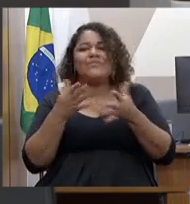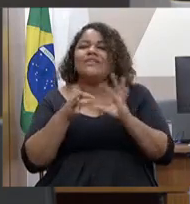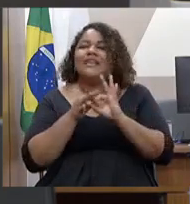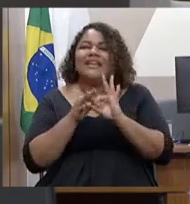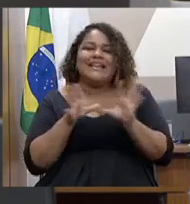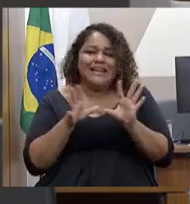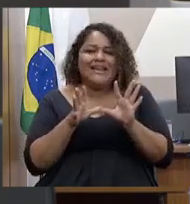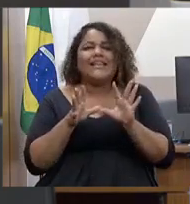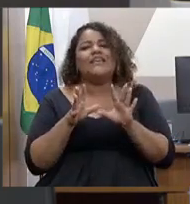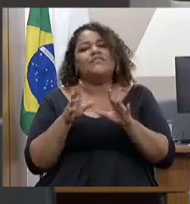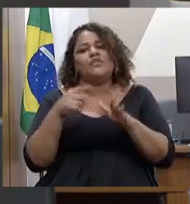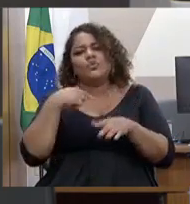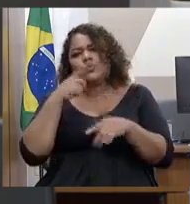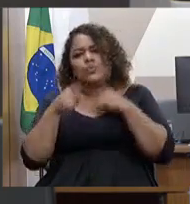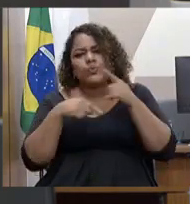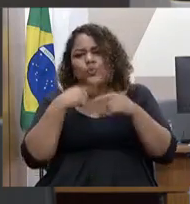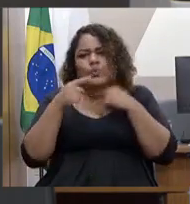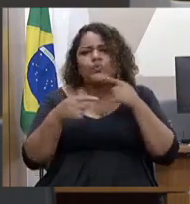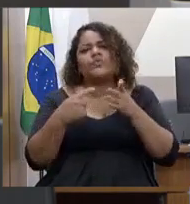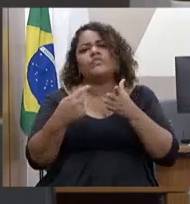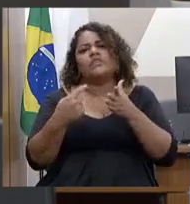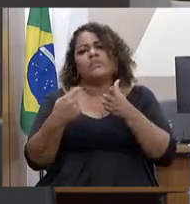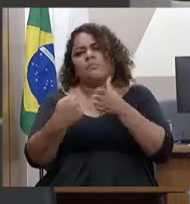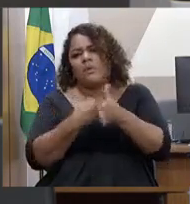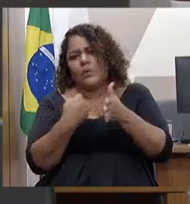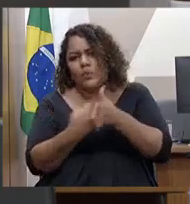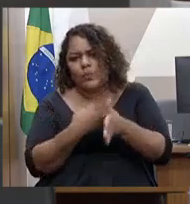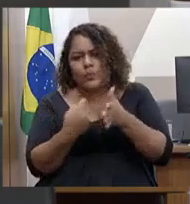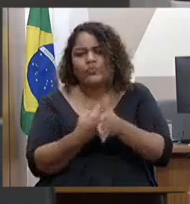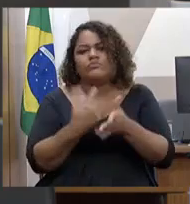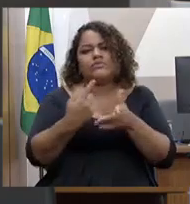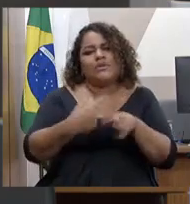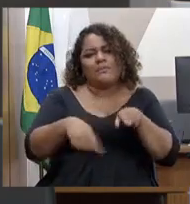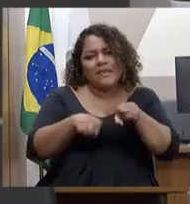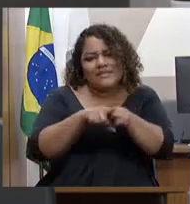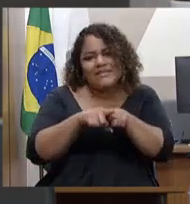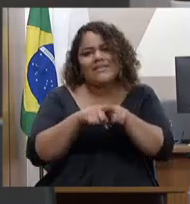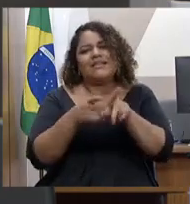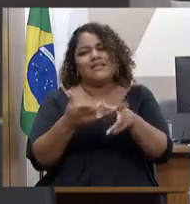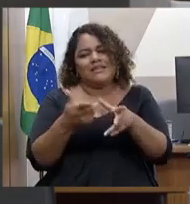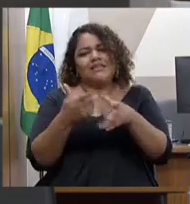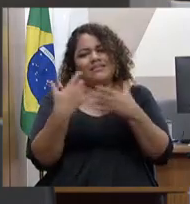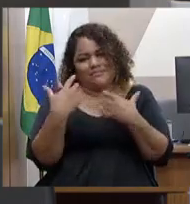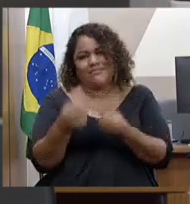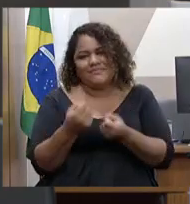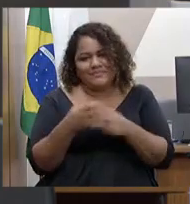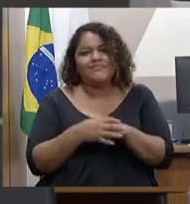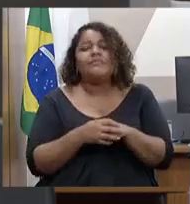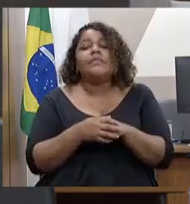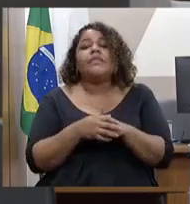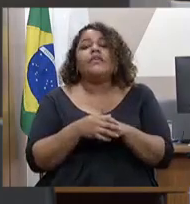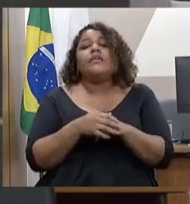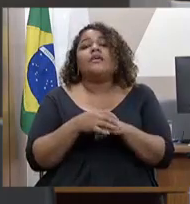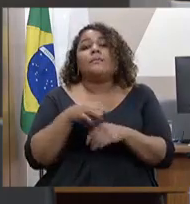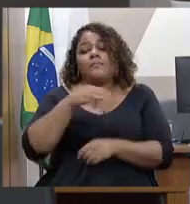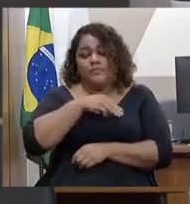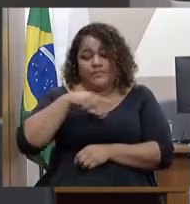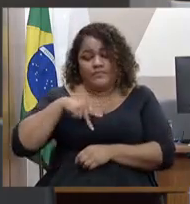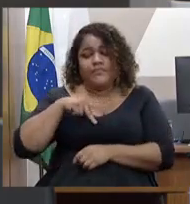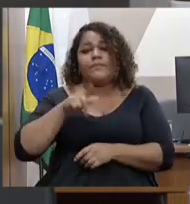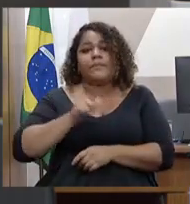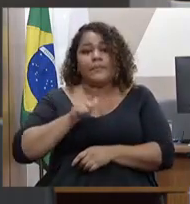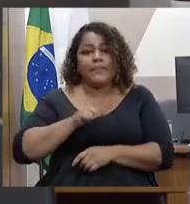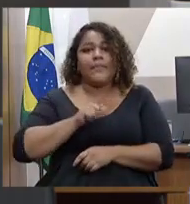para quaisquer dúvidas esclarecimentos parcerias o Ministério Público do Trabalho né tem um site mpt ponto